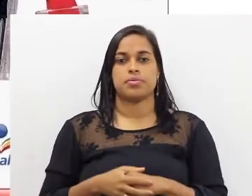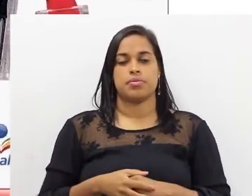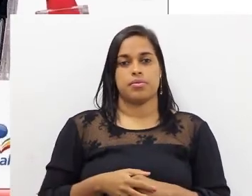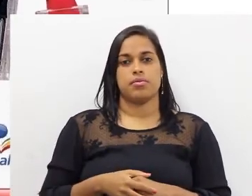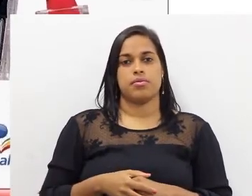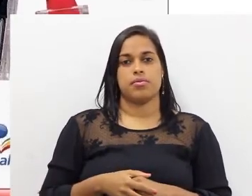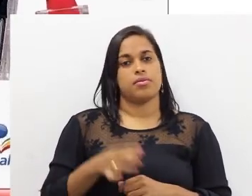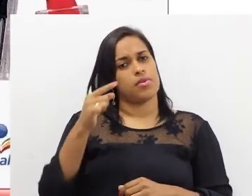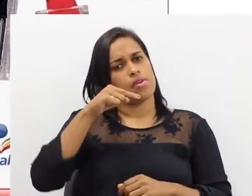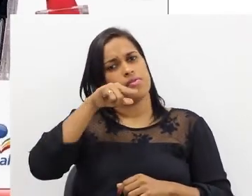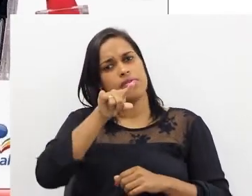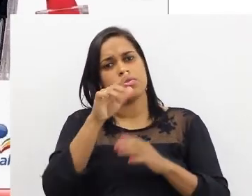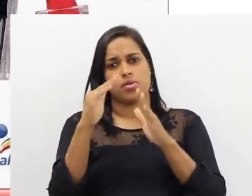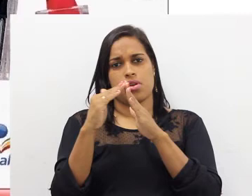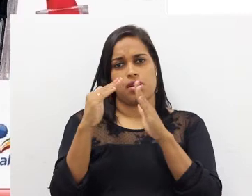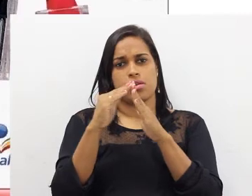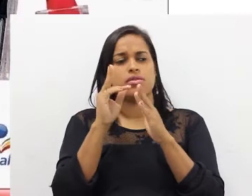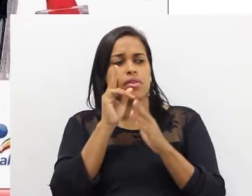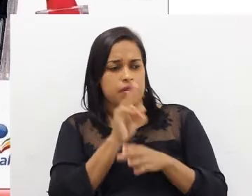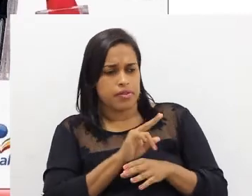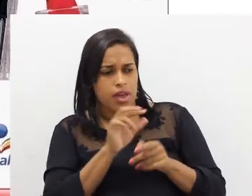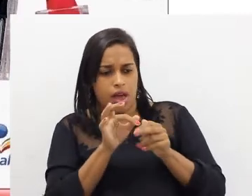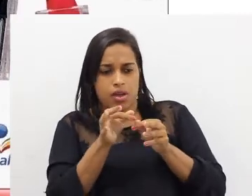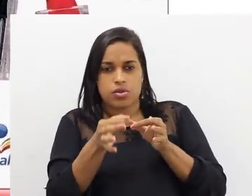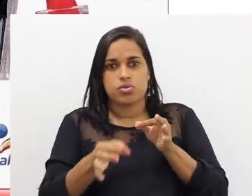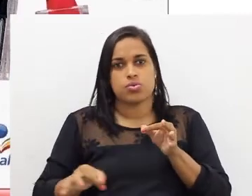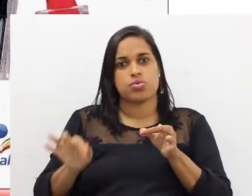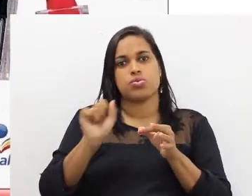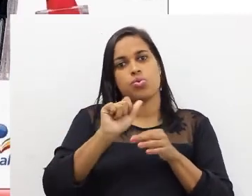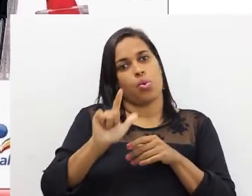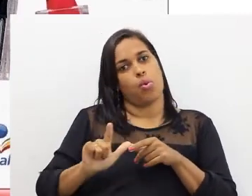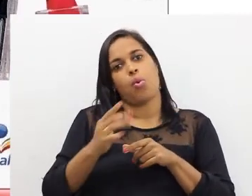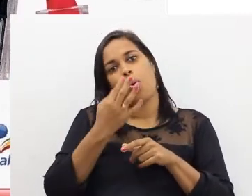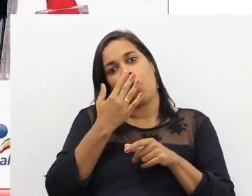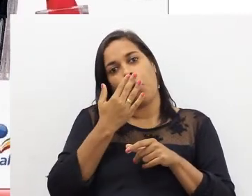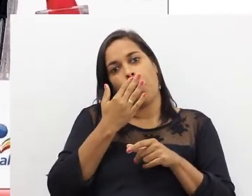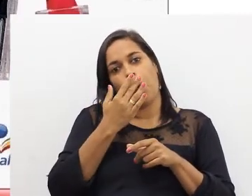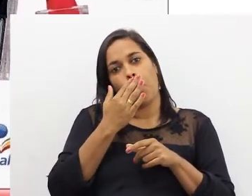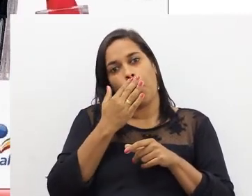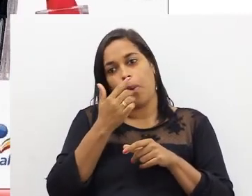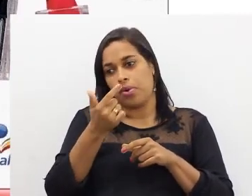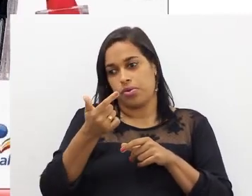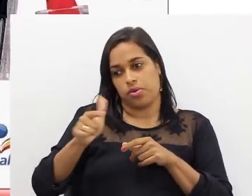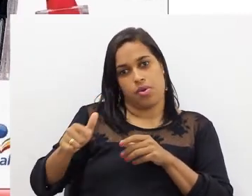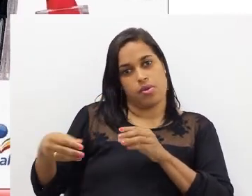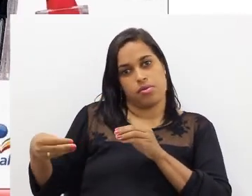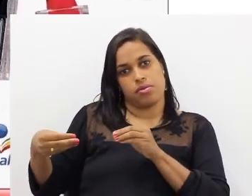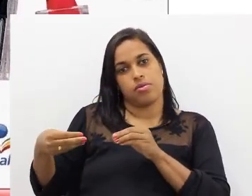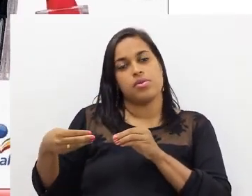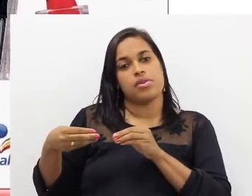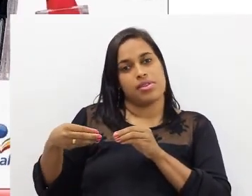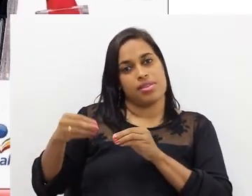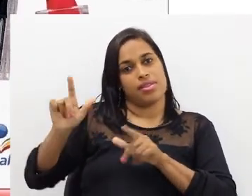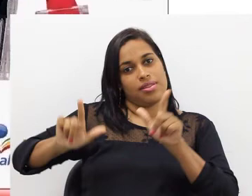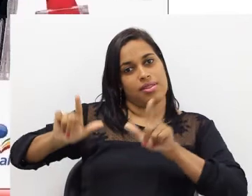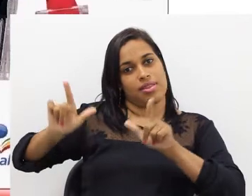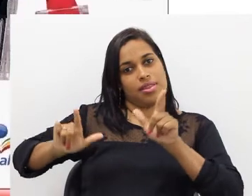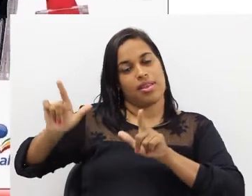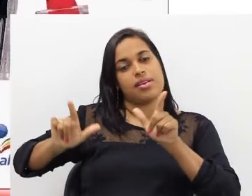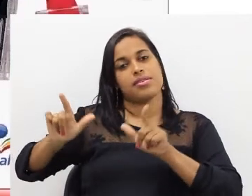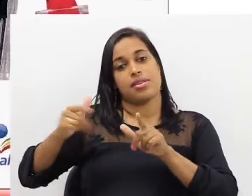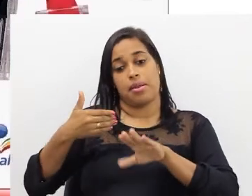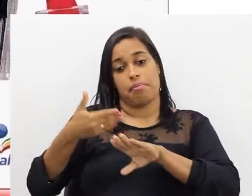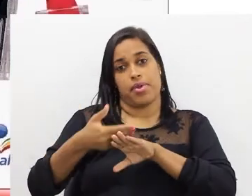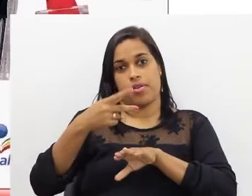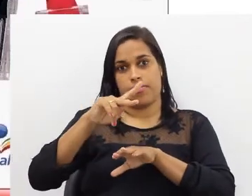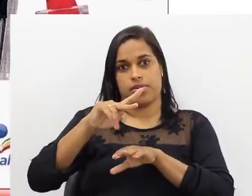house, talvez na sua casa, você vai ver um cabo azul saindo do seu computador e seguindo para o switch que está na sala, ou está perto de você